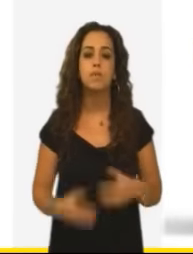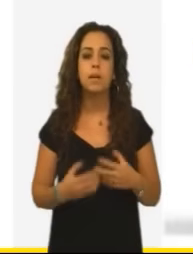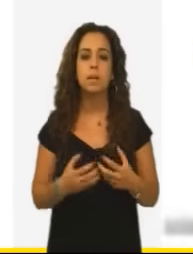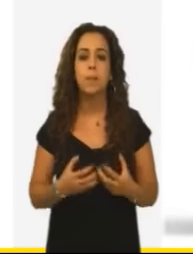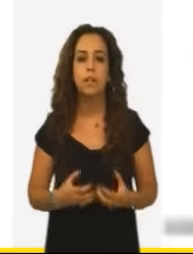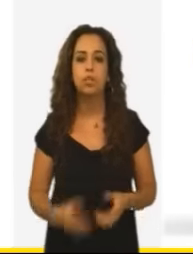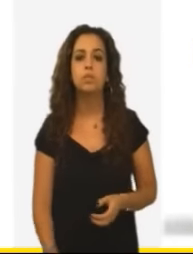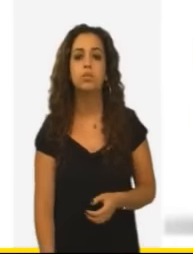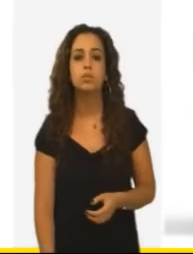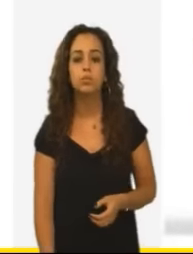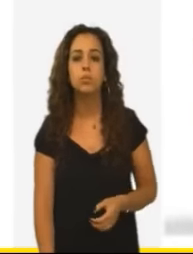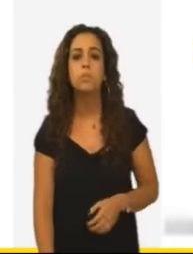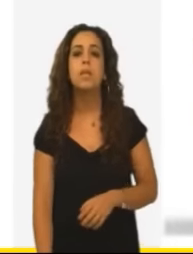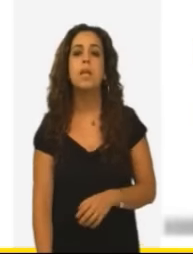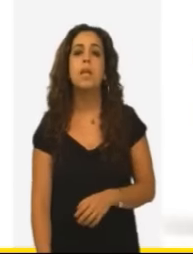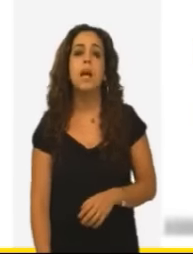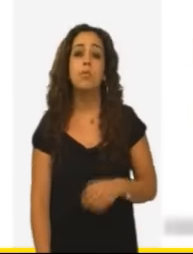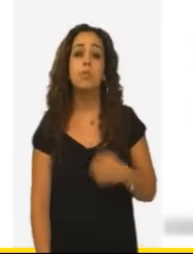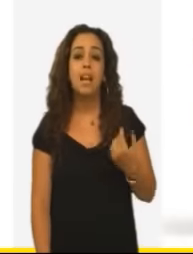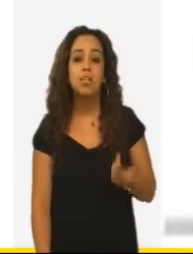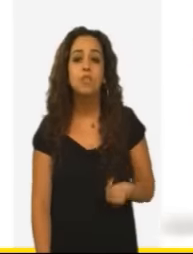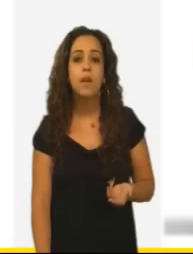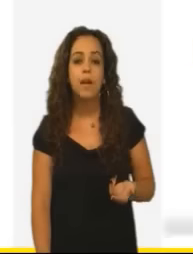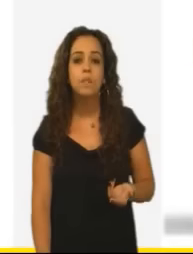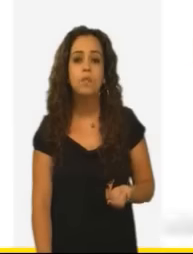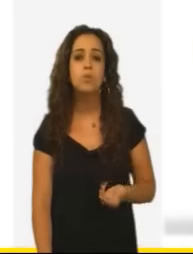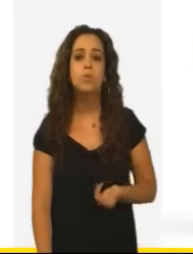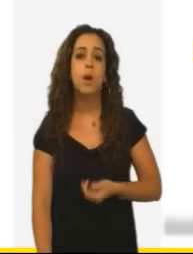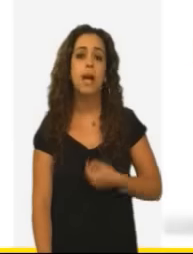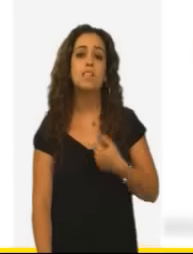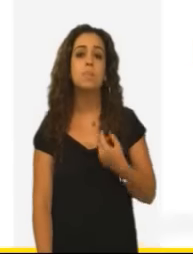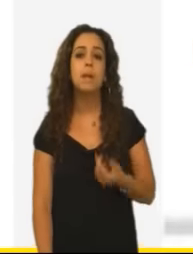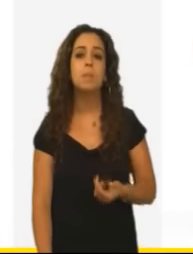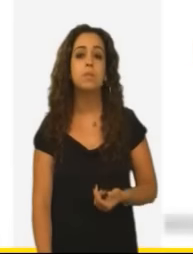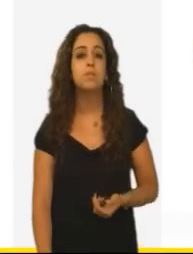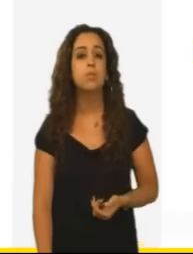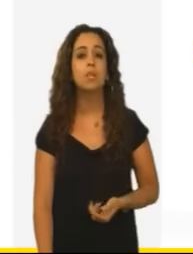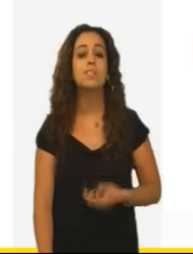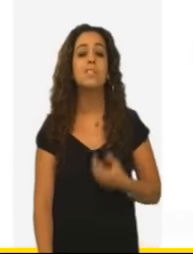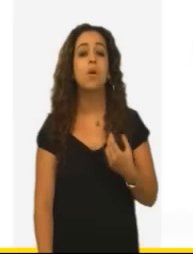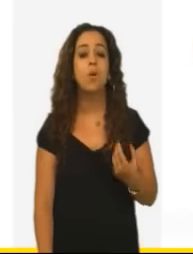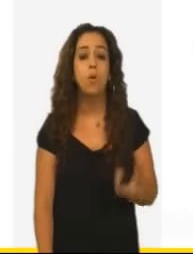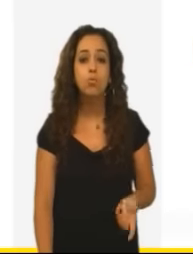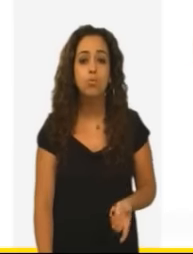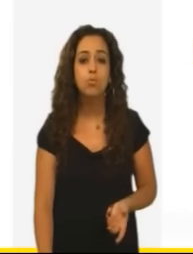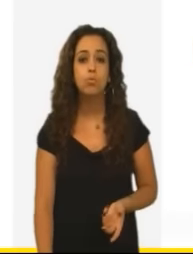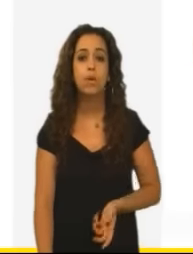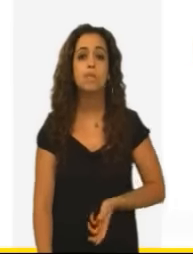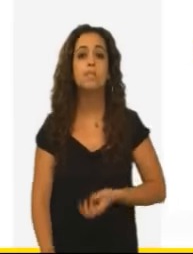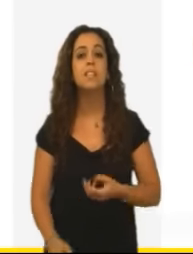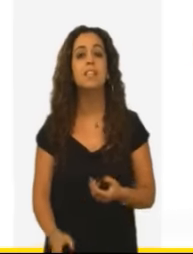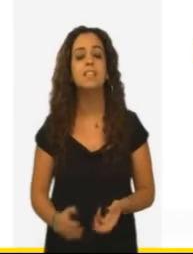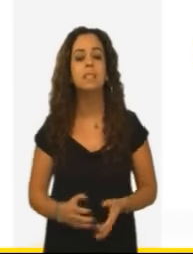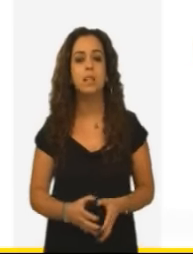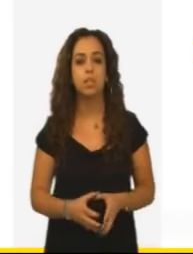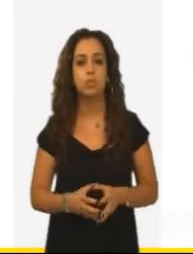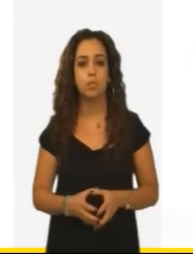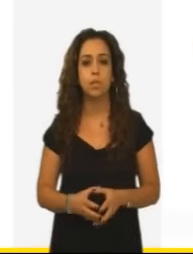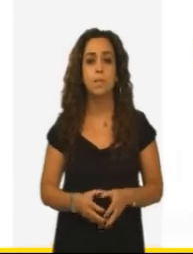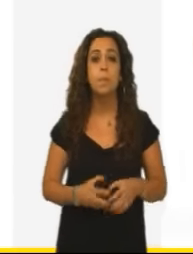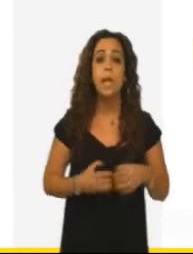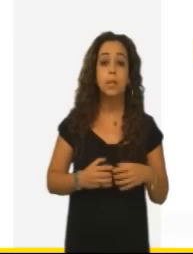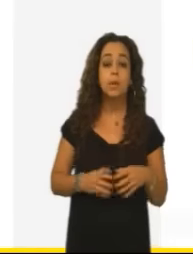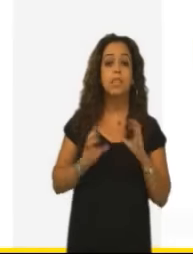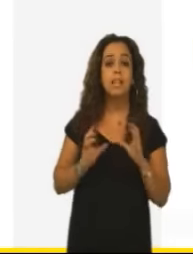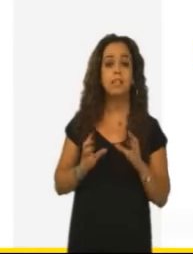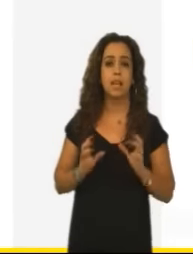pronomes também fazem parte desse estudo. Os advérbios, as preposições, conjunções e